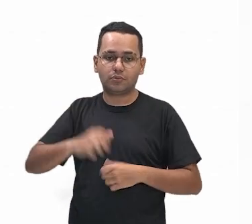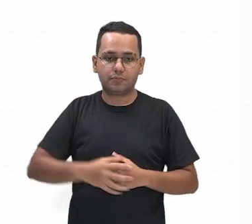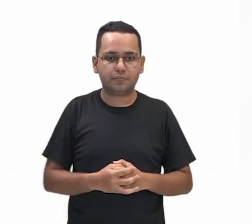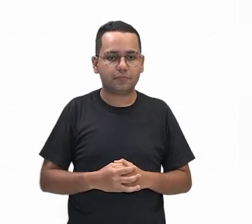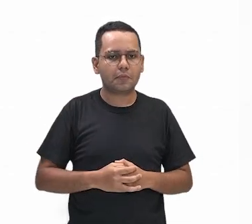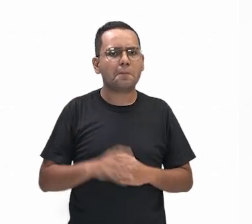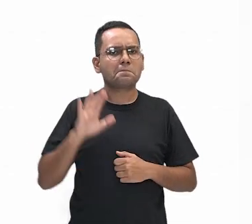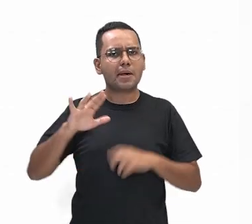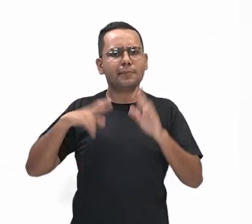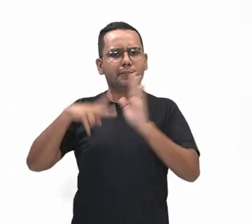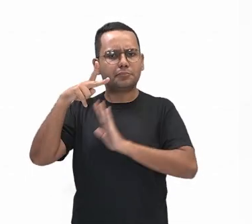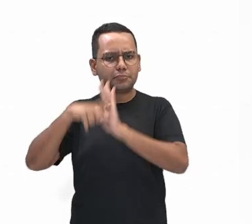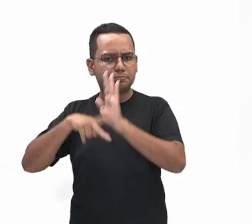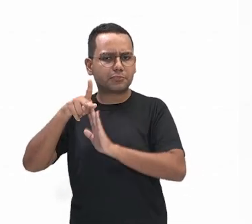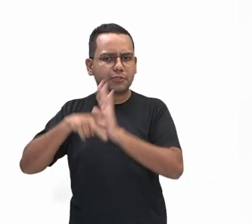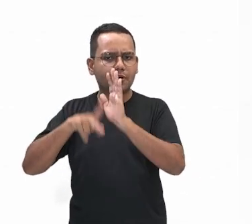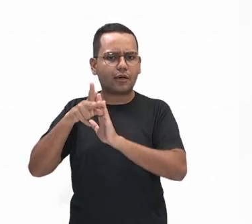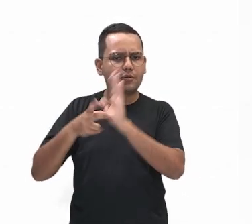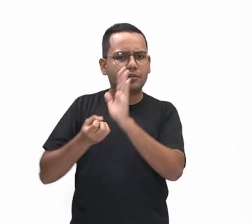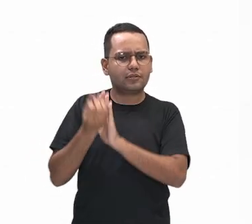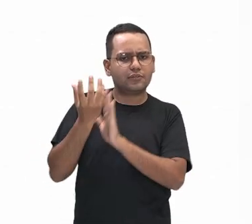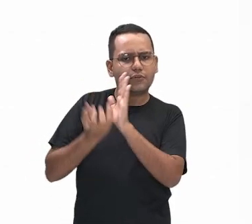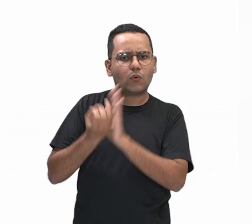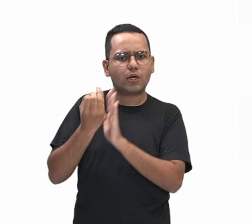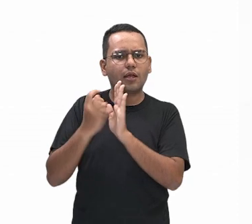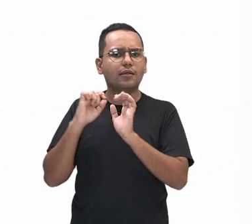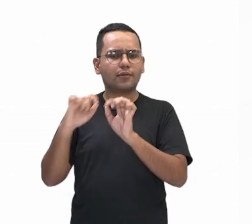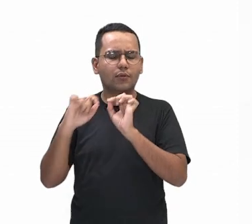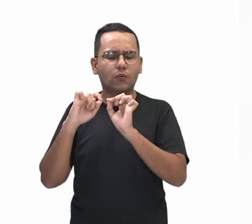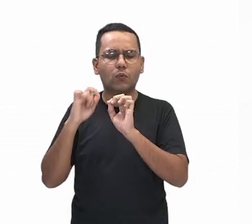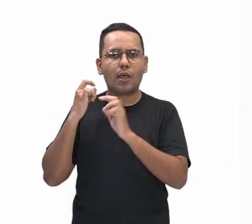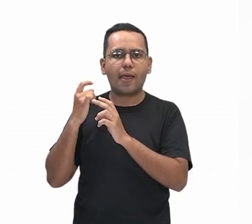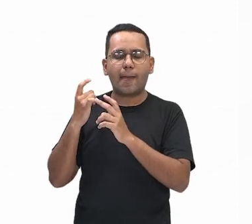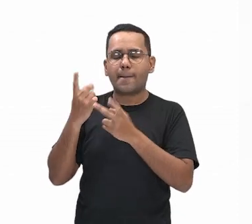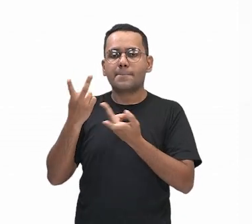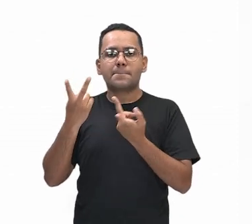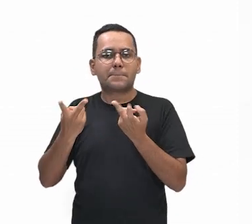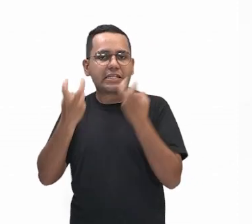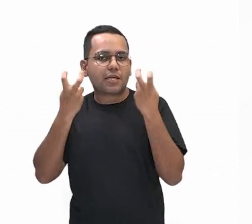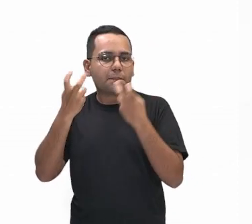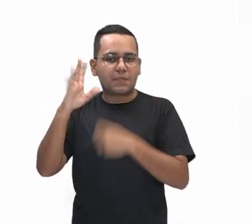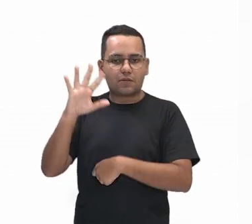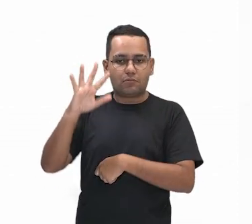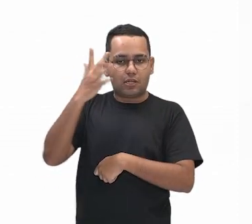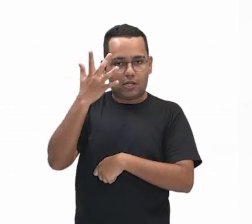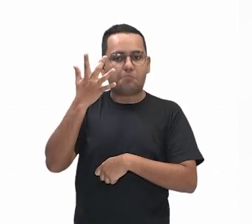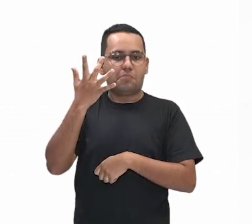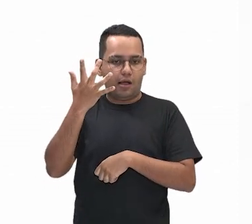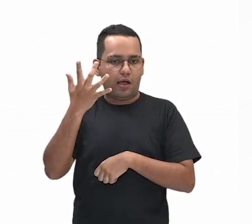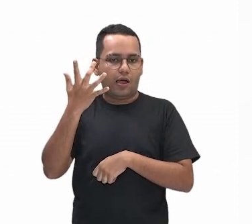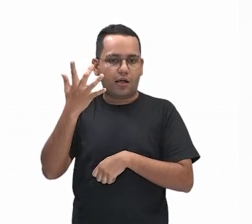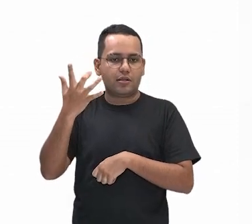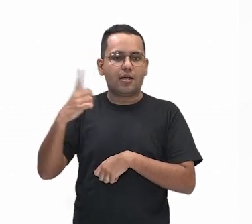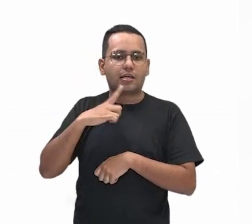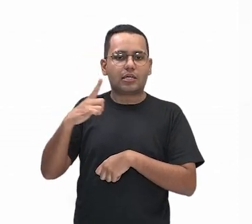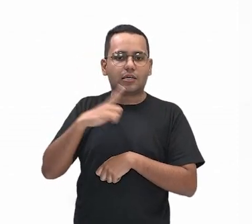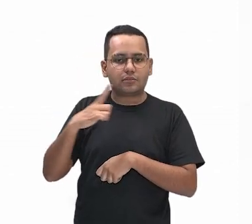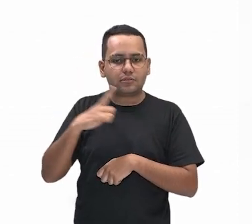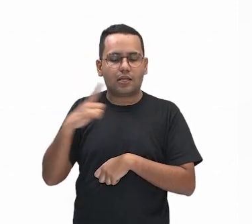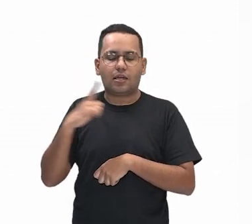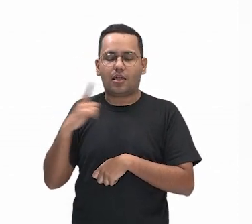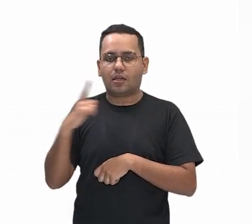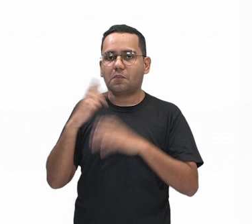dos dados dos principais eventos geológicos que reduziram a duração de um dia.